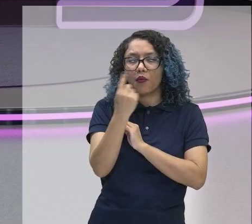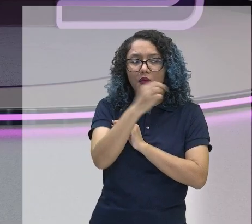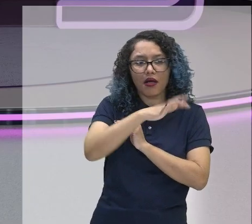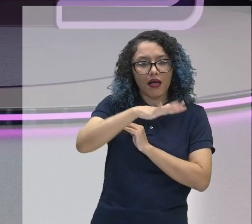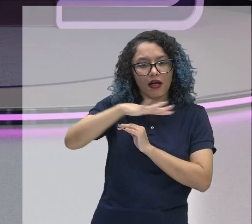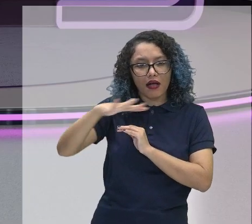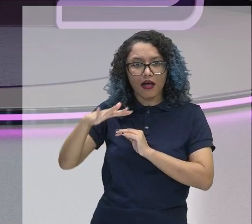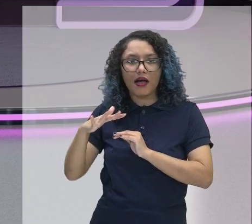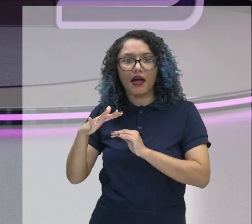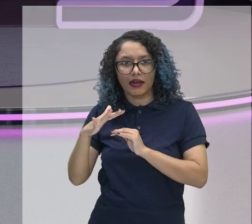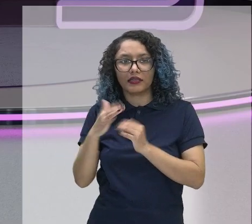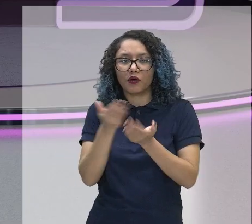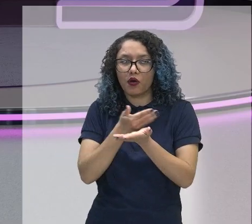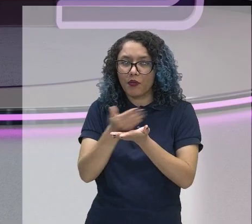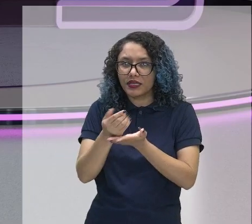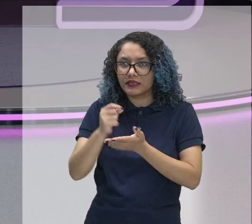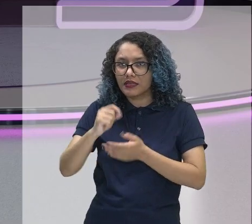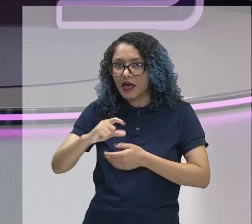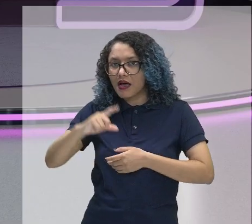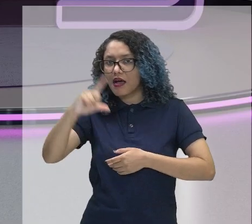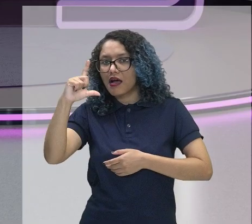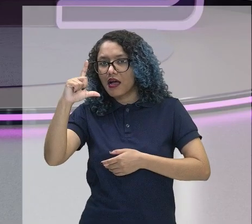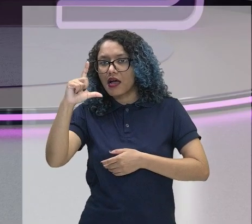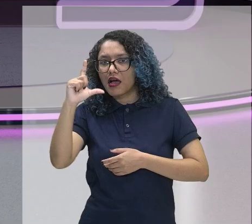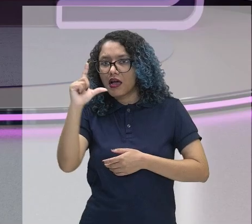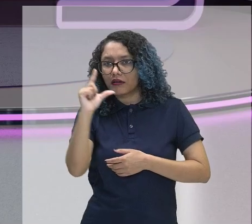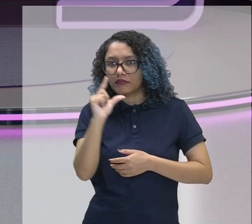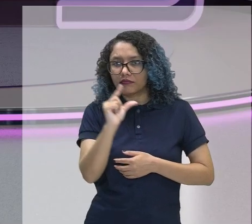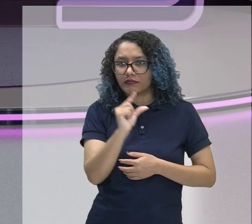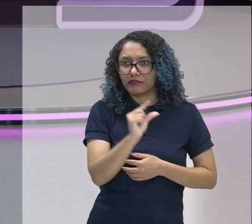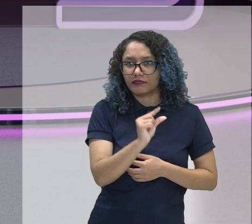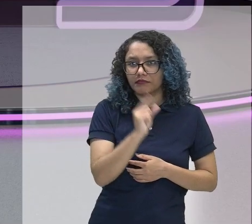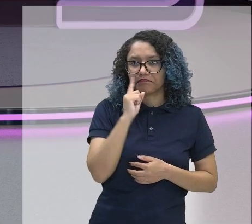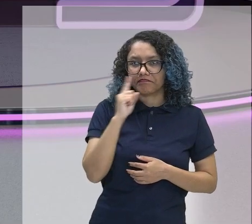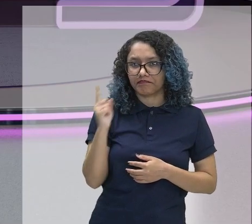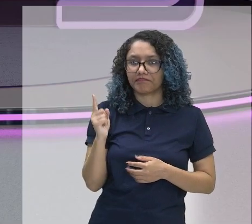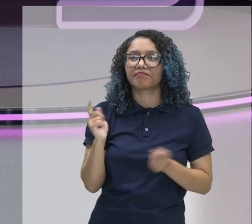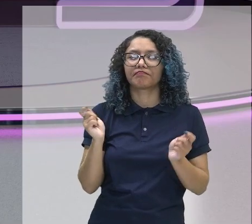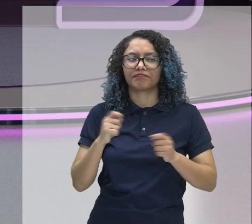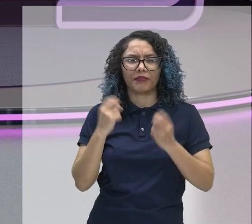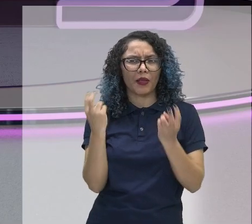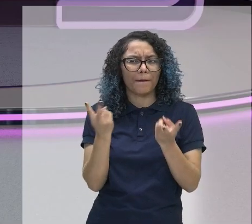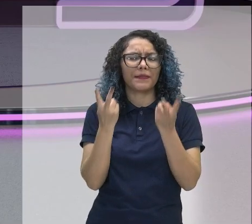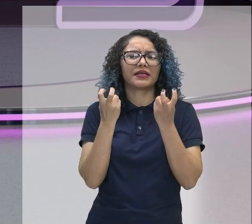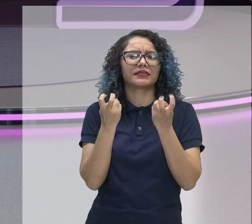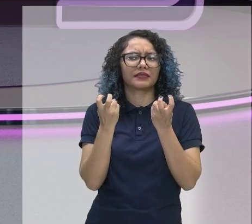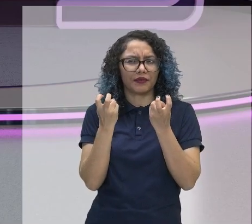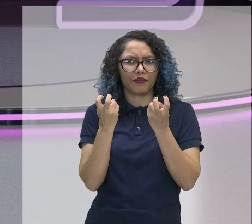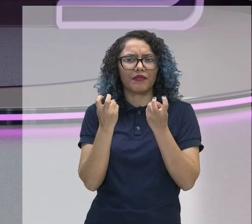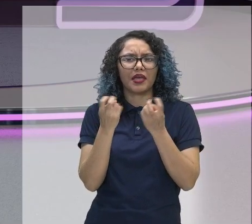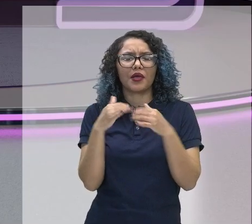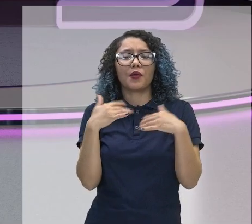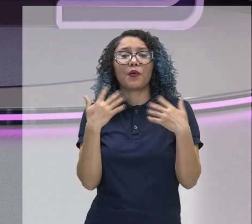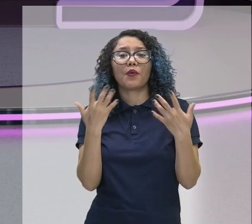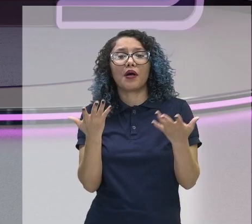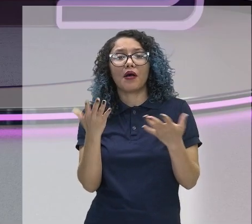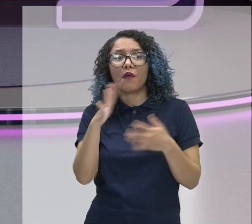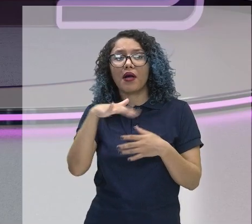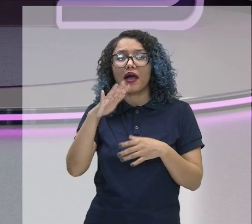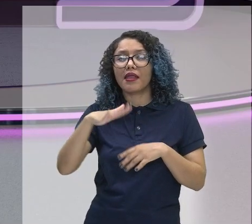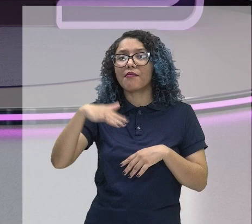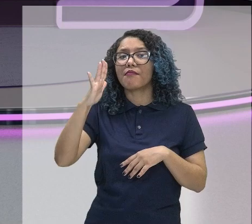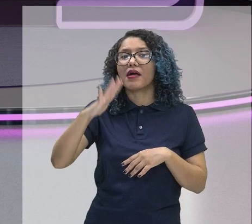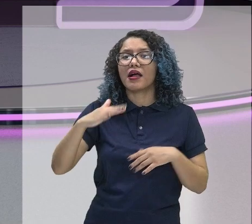maior até a menor. Então, com esse tipo de gráfico, é possível a gente perceber qual é a maior área, tá? Que